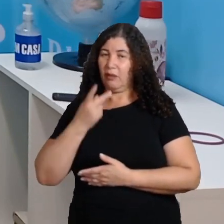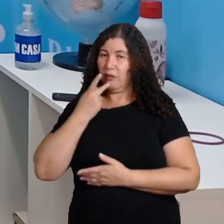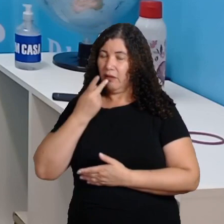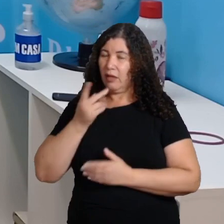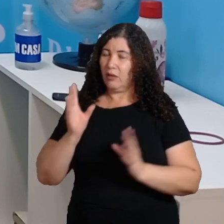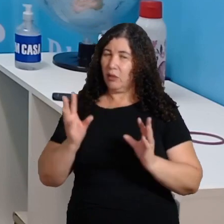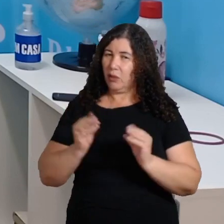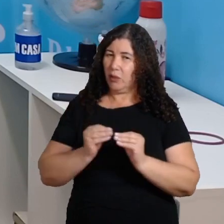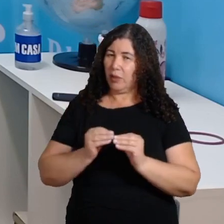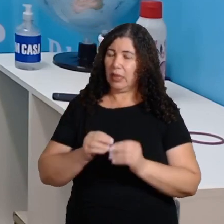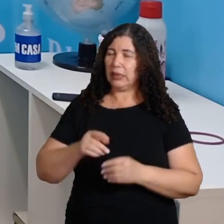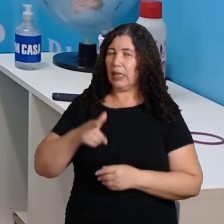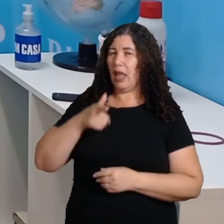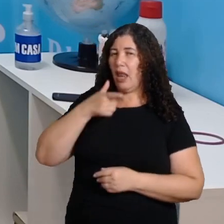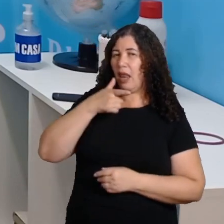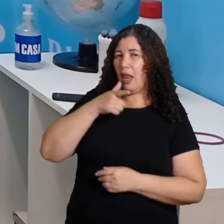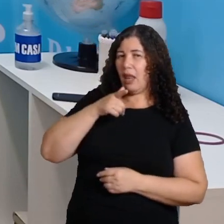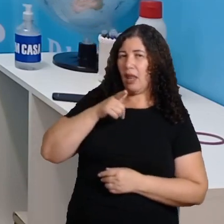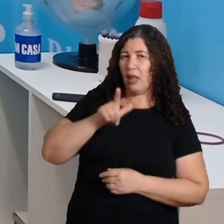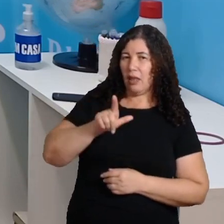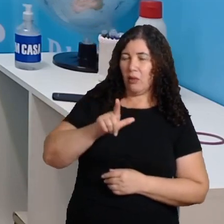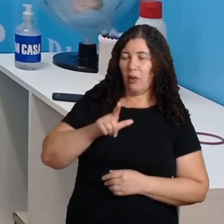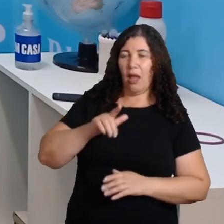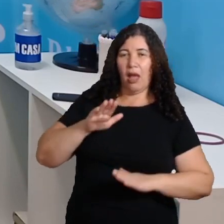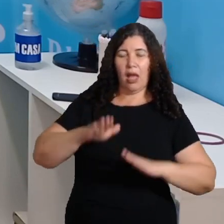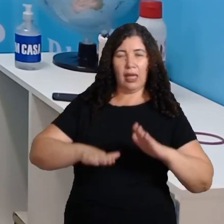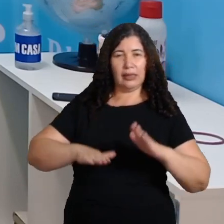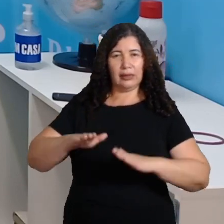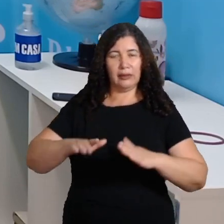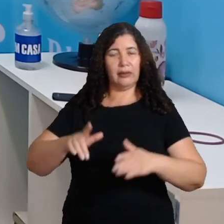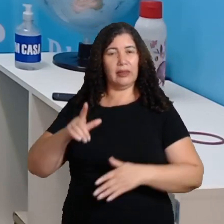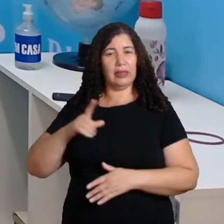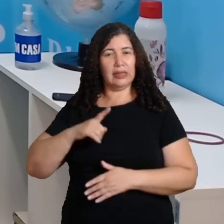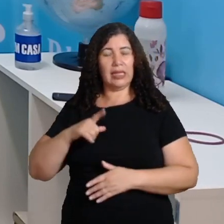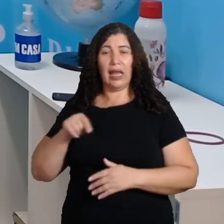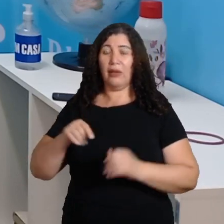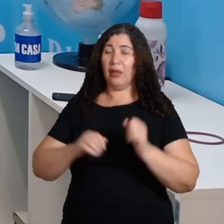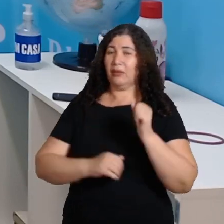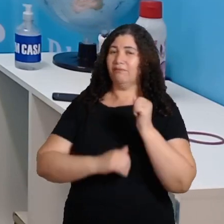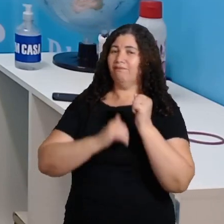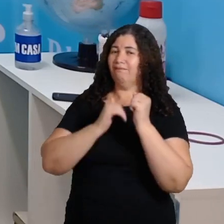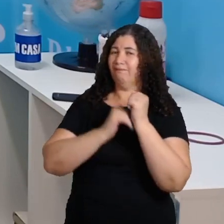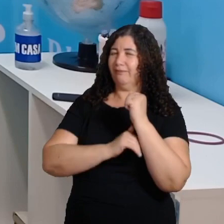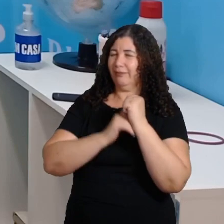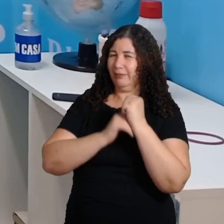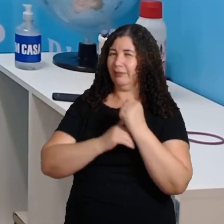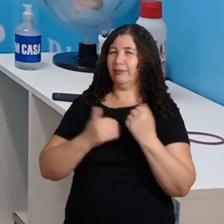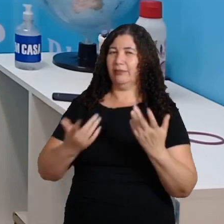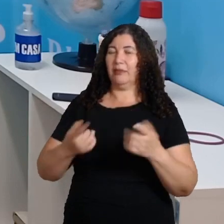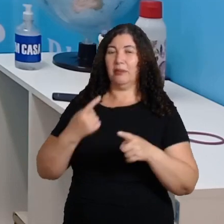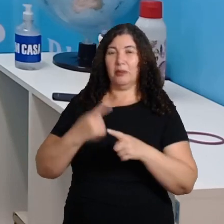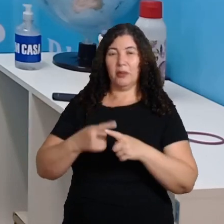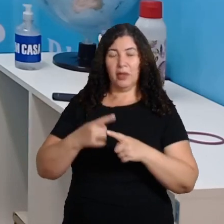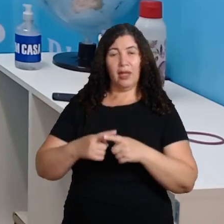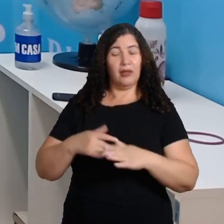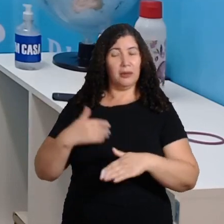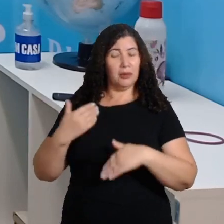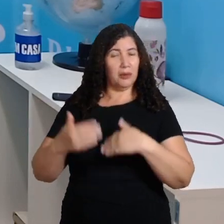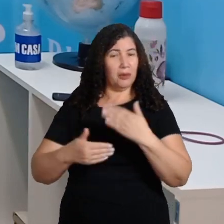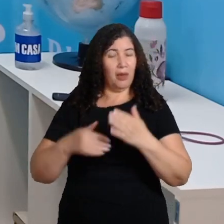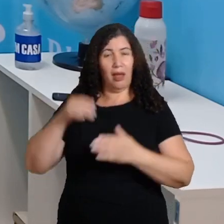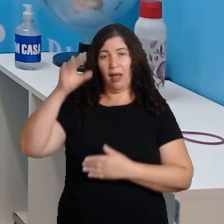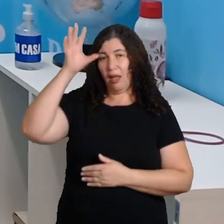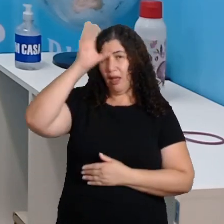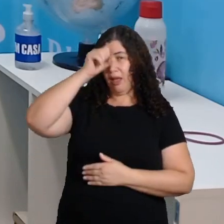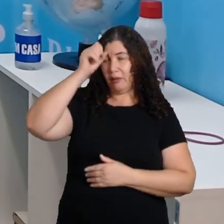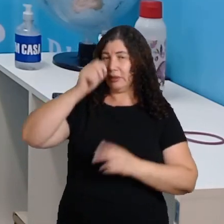língua, ela muitas vezes é considerada um mistério. Por quê? Porque nós estamos em constante